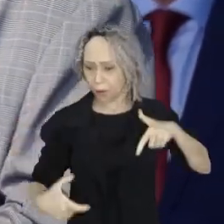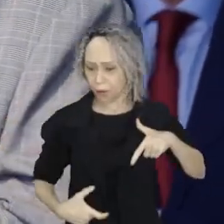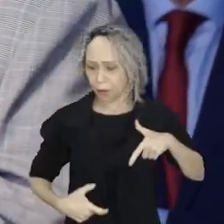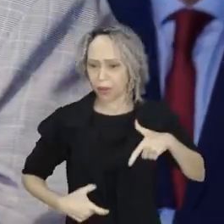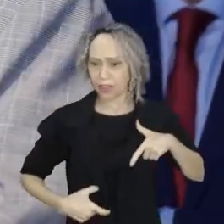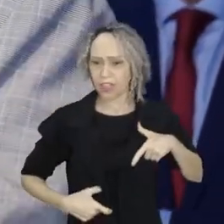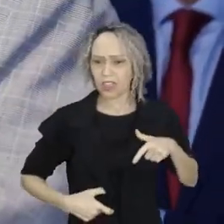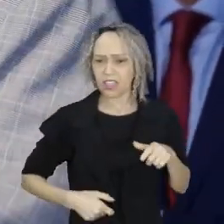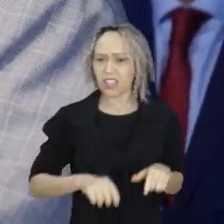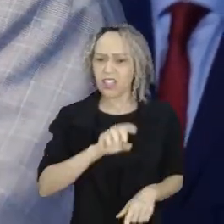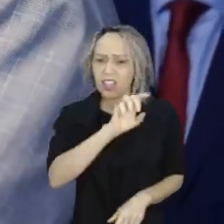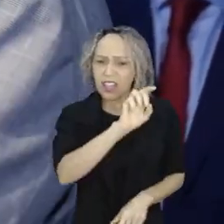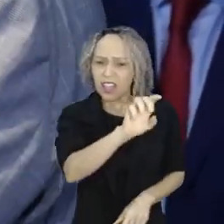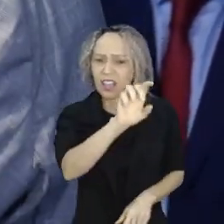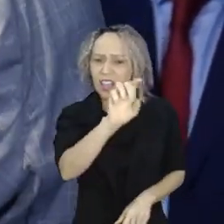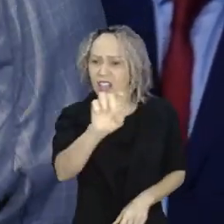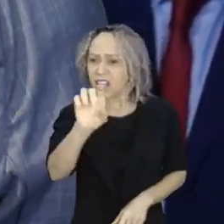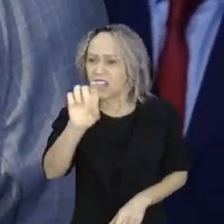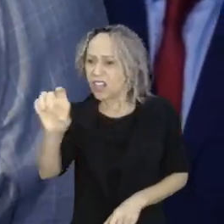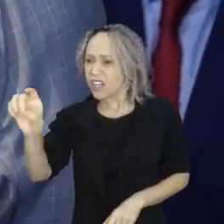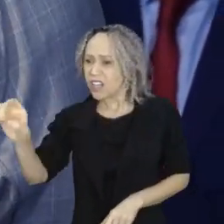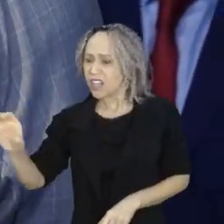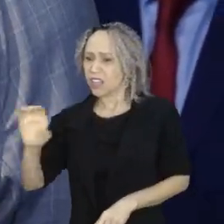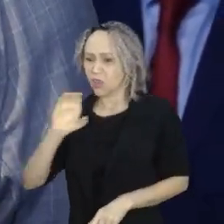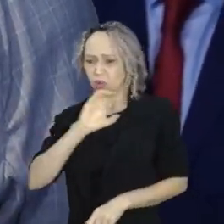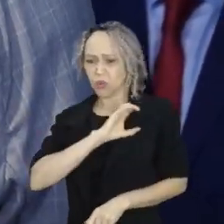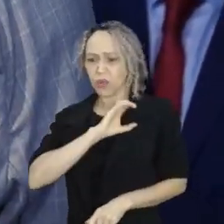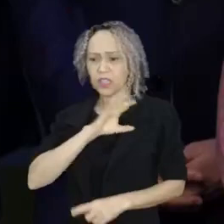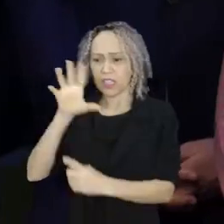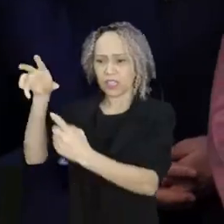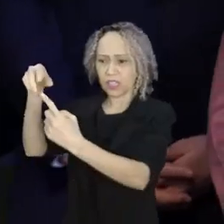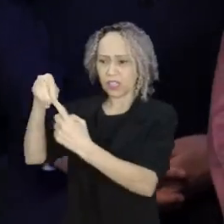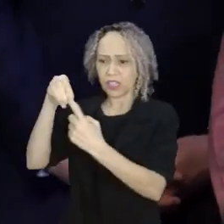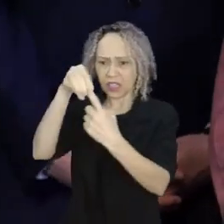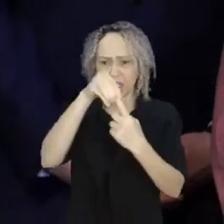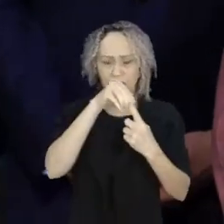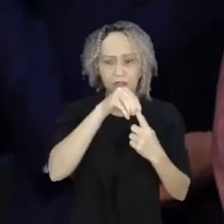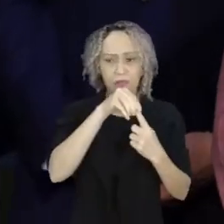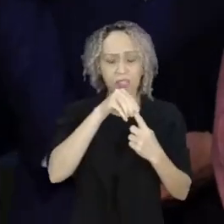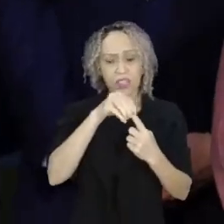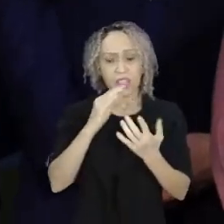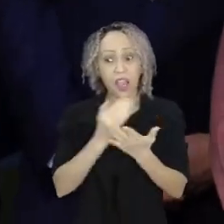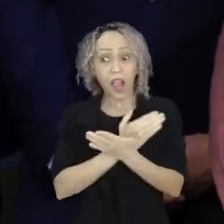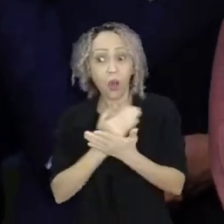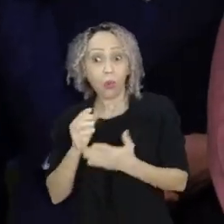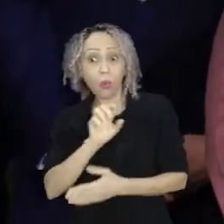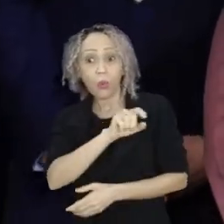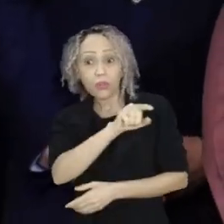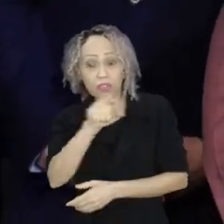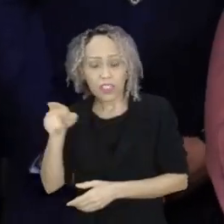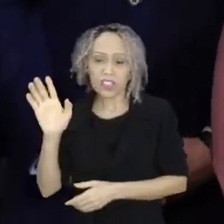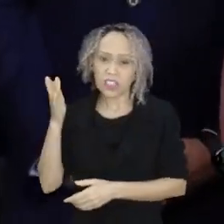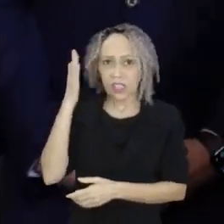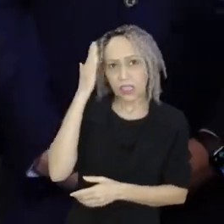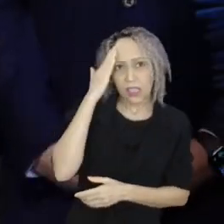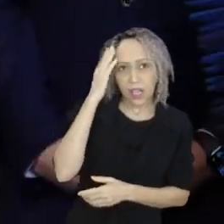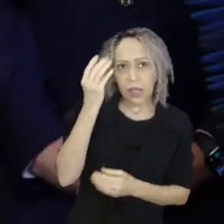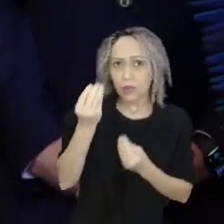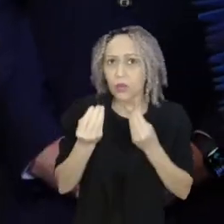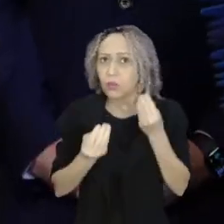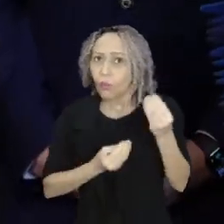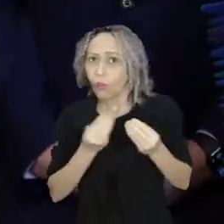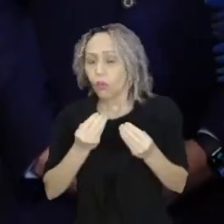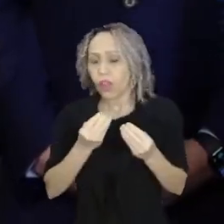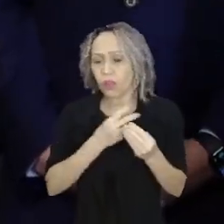indicado, alguns já têm conhecimento da situação do seu ministério, outros, se não receber, vão receber, sabe,